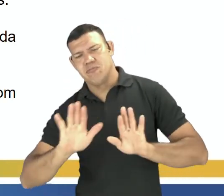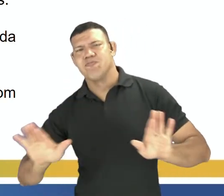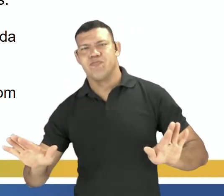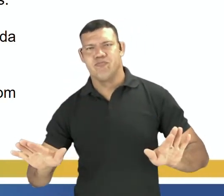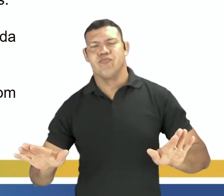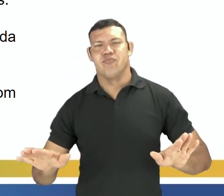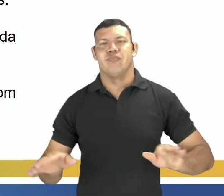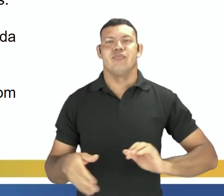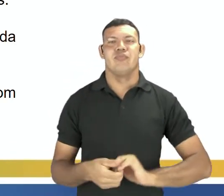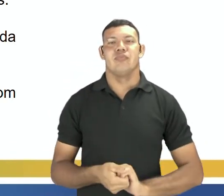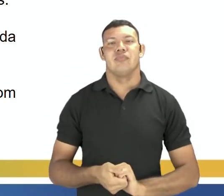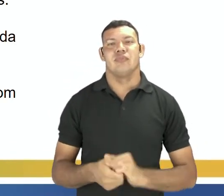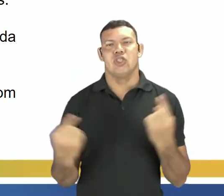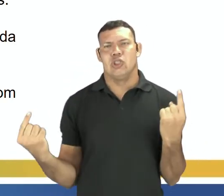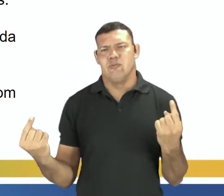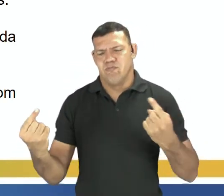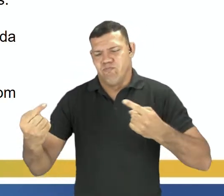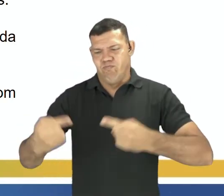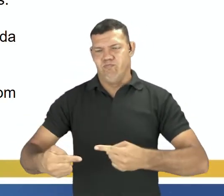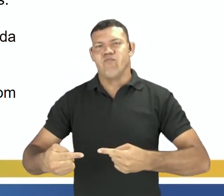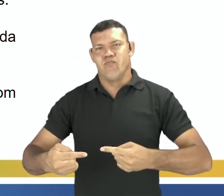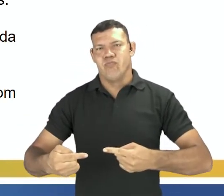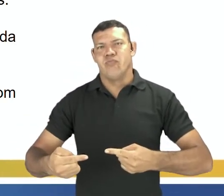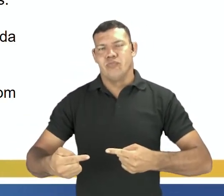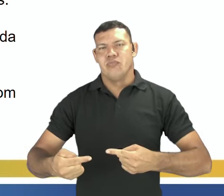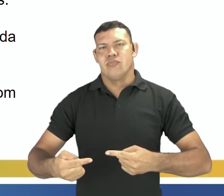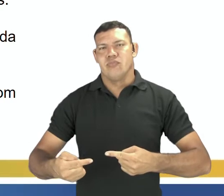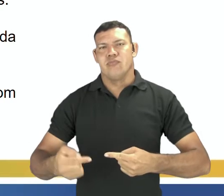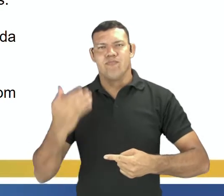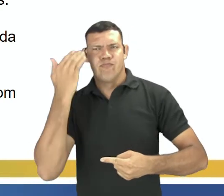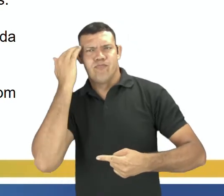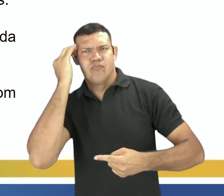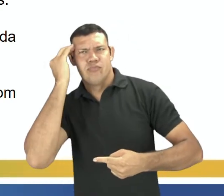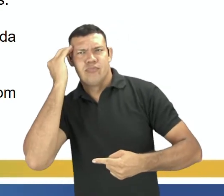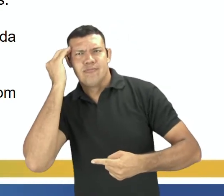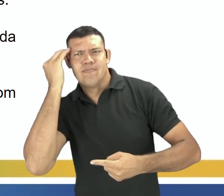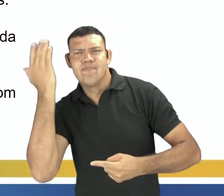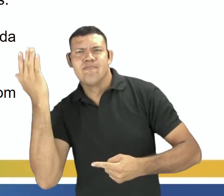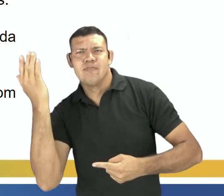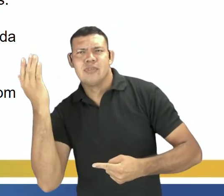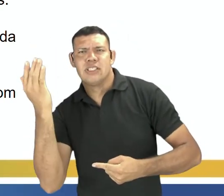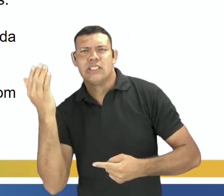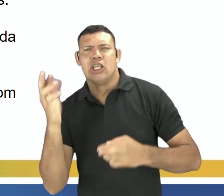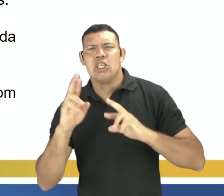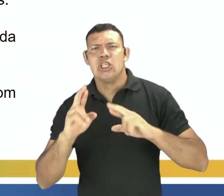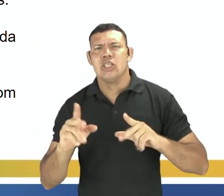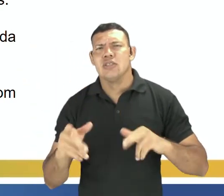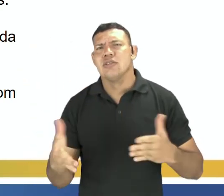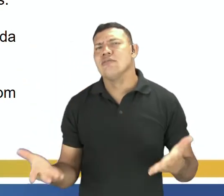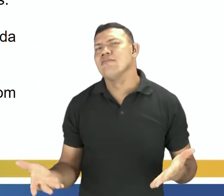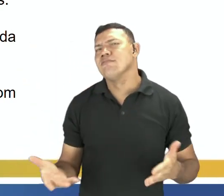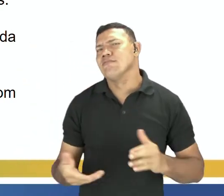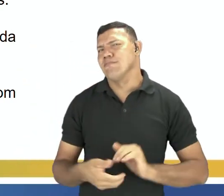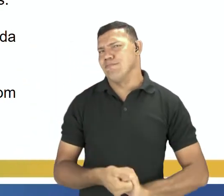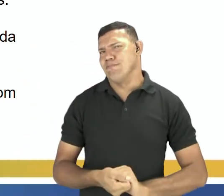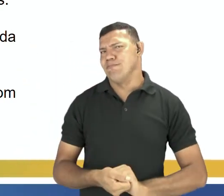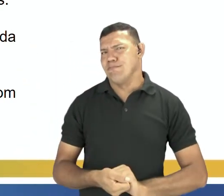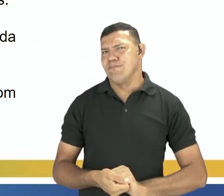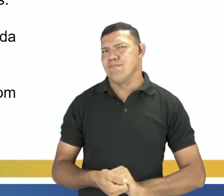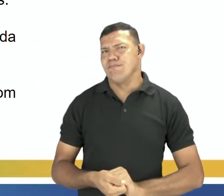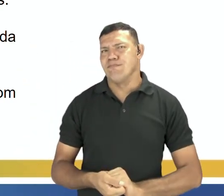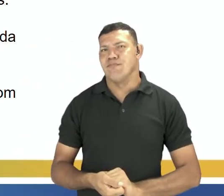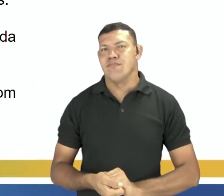quê? Essa contradição infere-se o quê? Eu entendo. Onde é que eu entendo essa contradição? Como é que eu posso